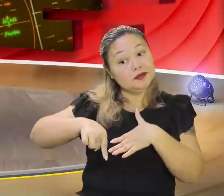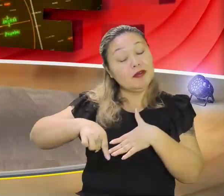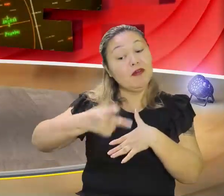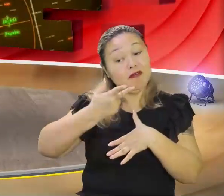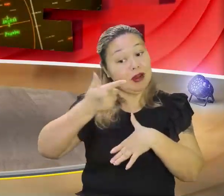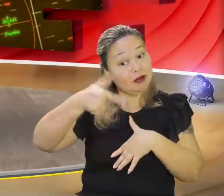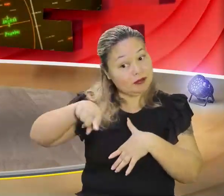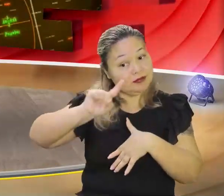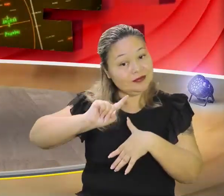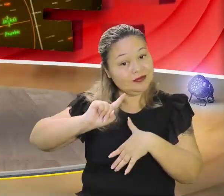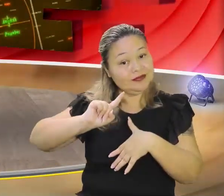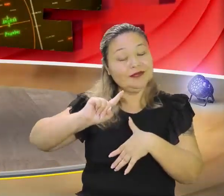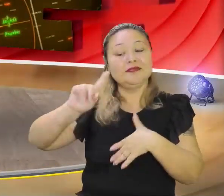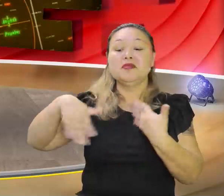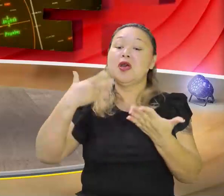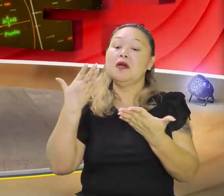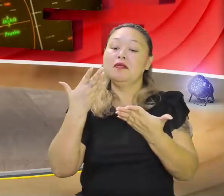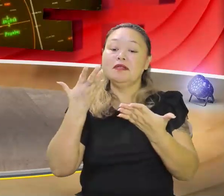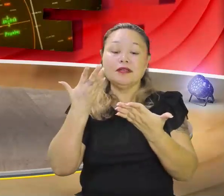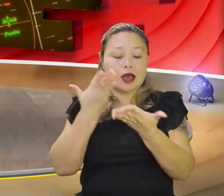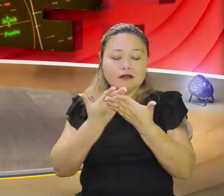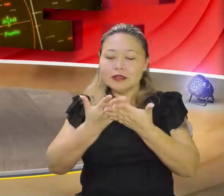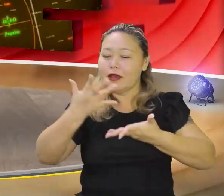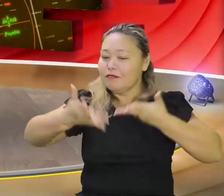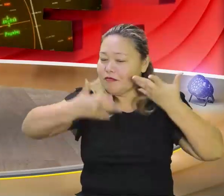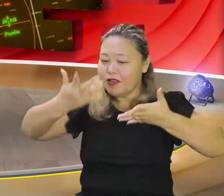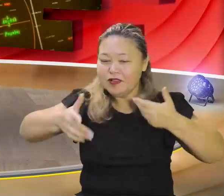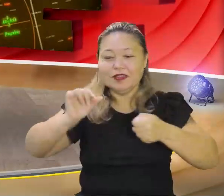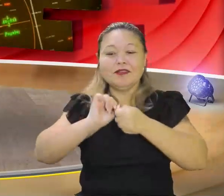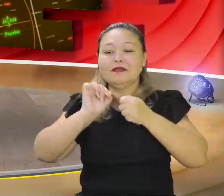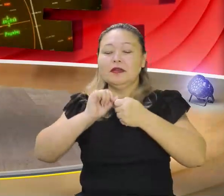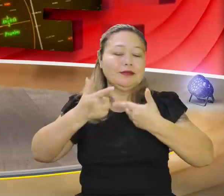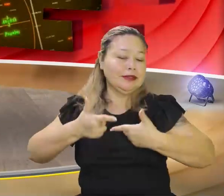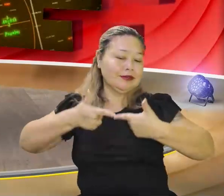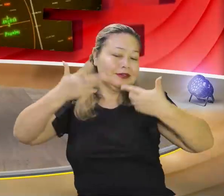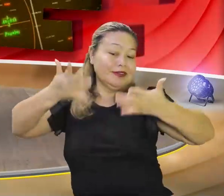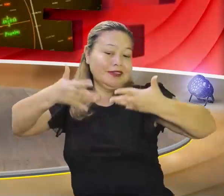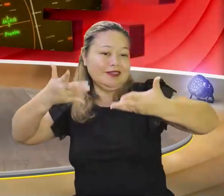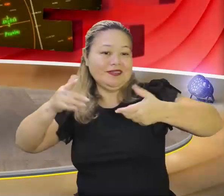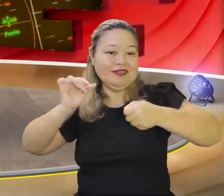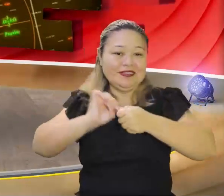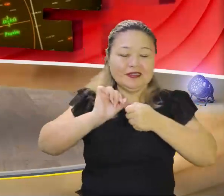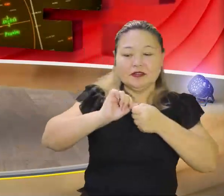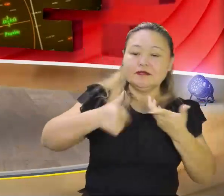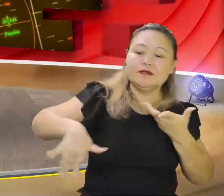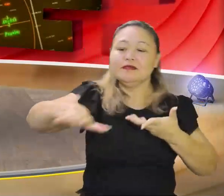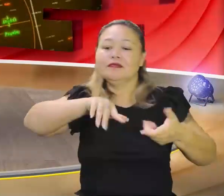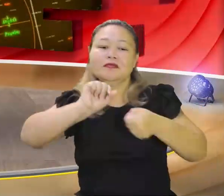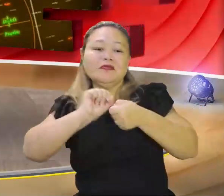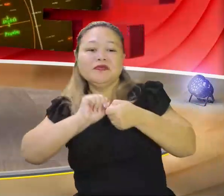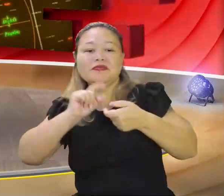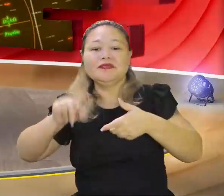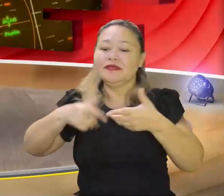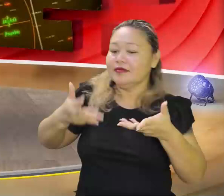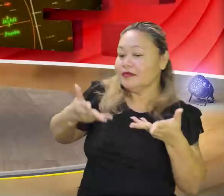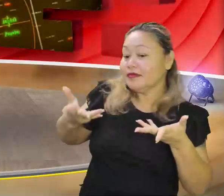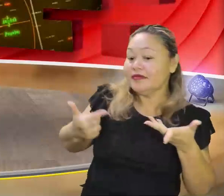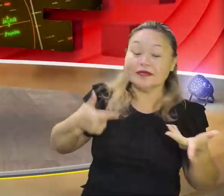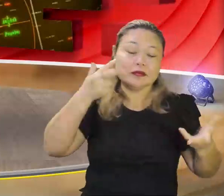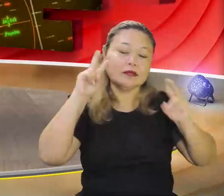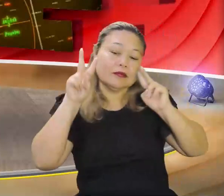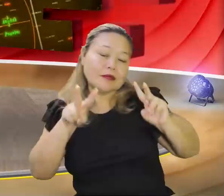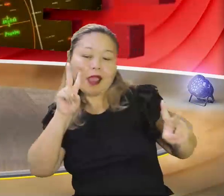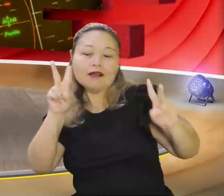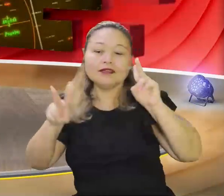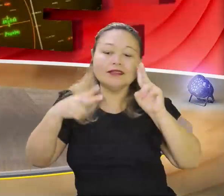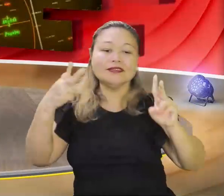tá? A aula vai ser super animada, a aula vai ser divertida. A aula tá animada e a galera gosta, todo mundo do que tá vendo,